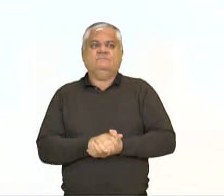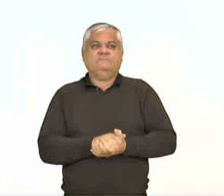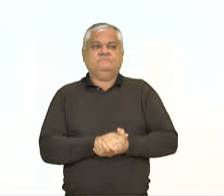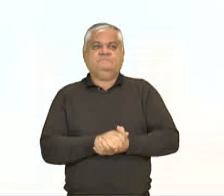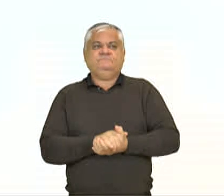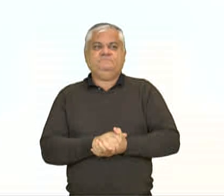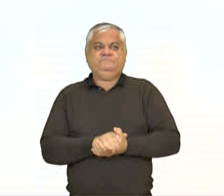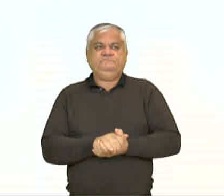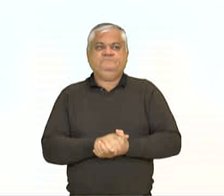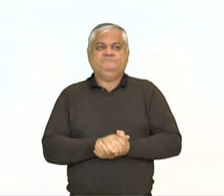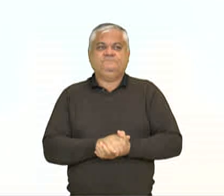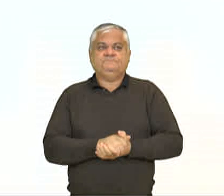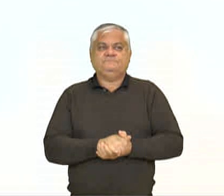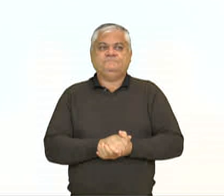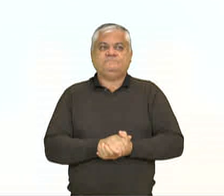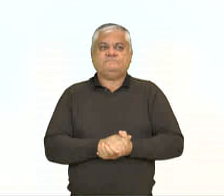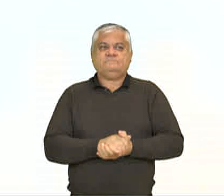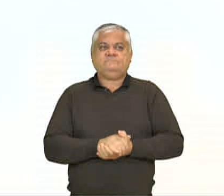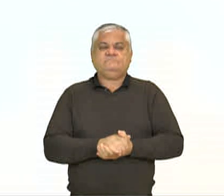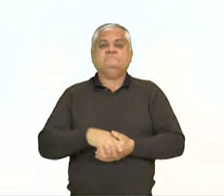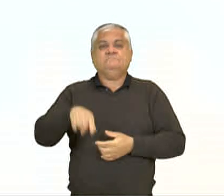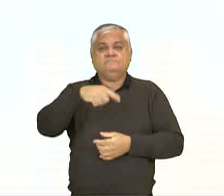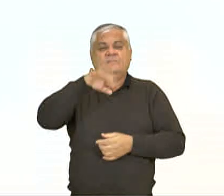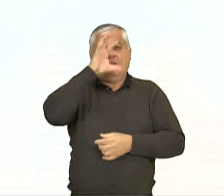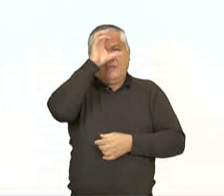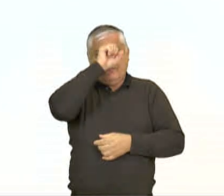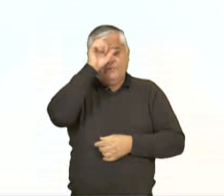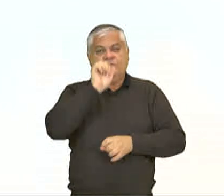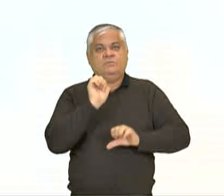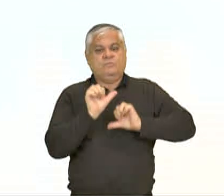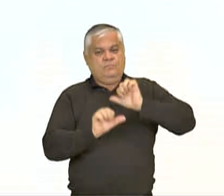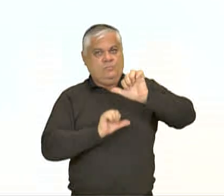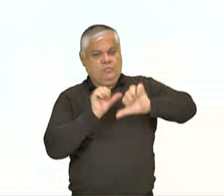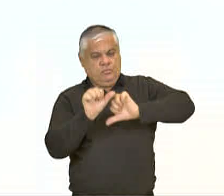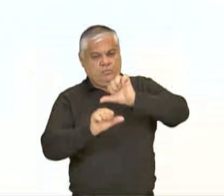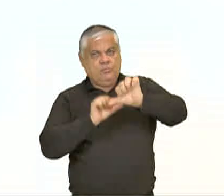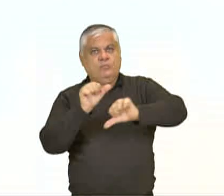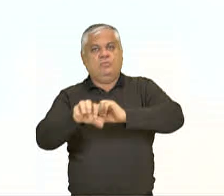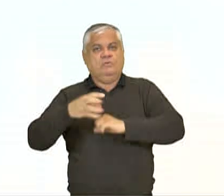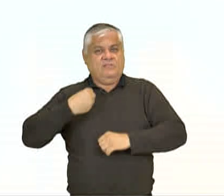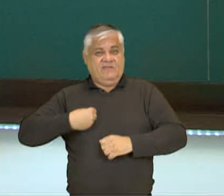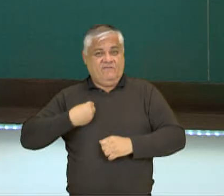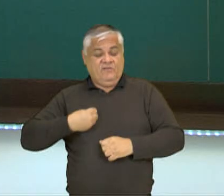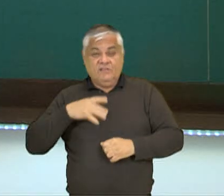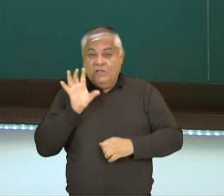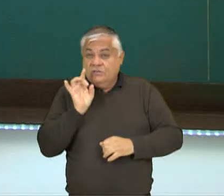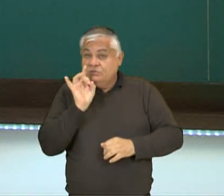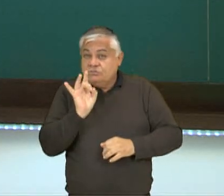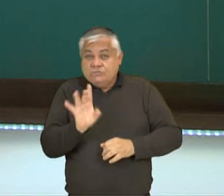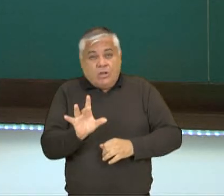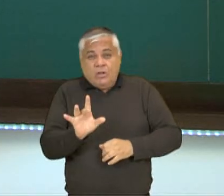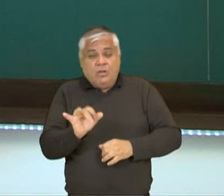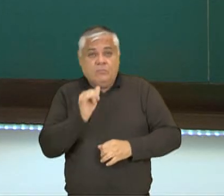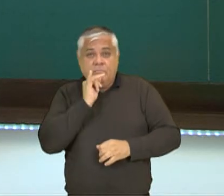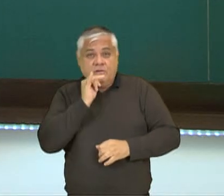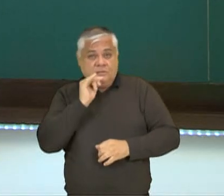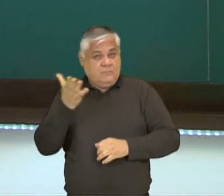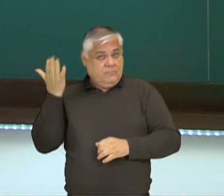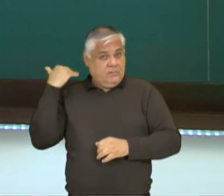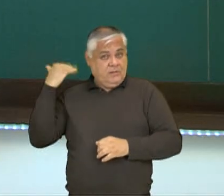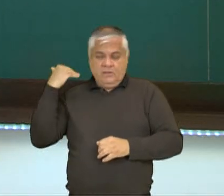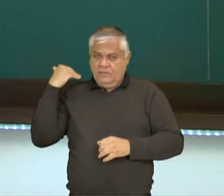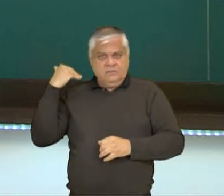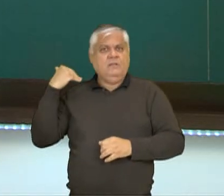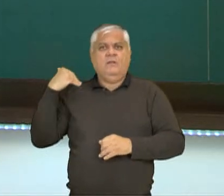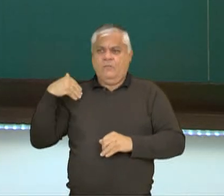Bom, a gente viu então que essa alteração do cotidiano, ela não ocorre então só no passado,